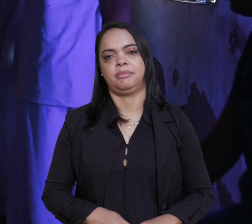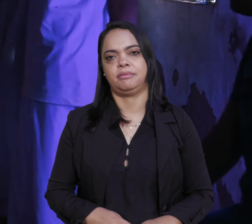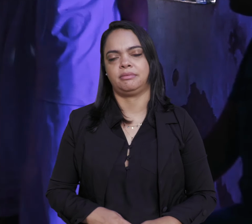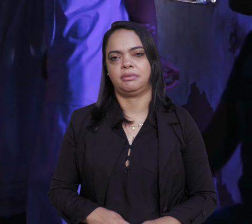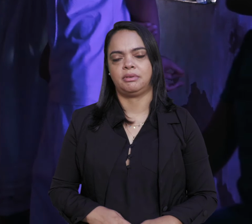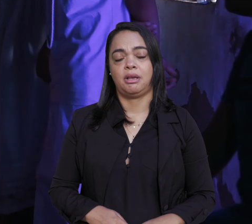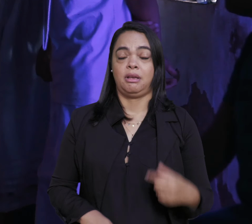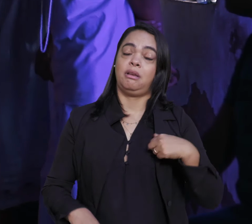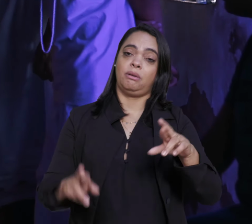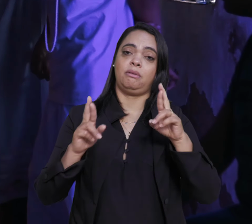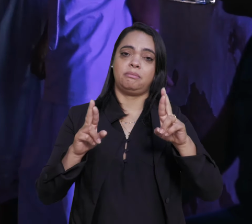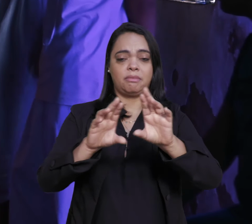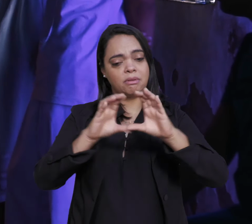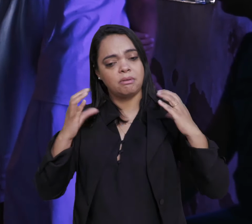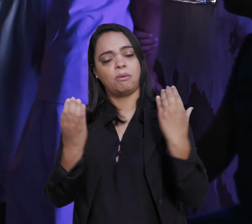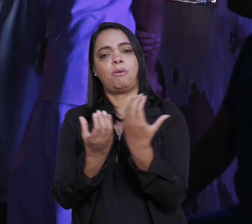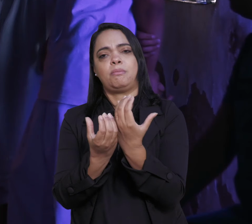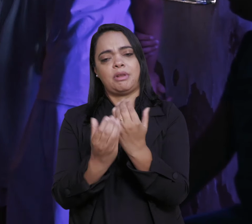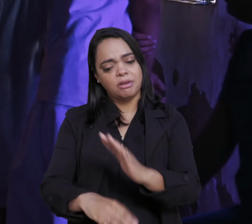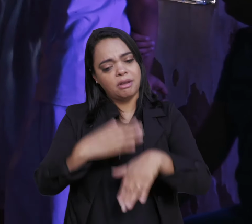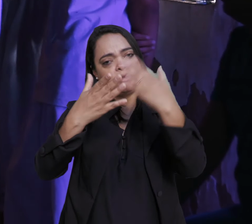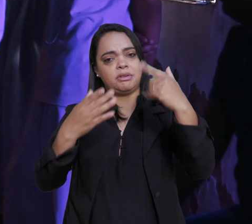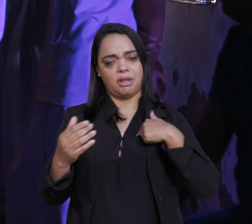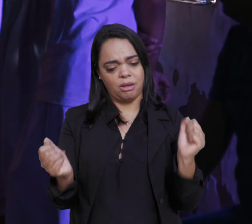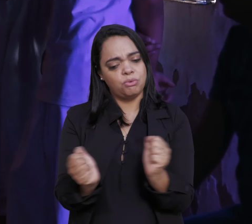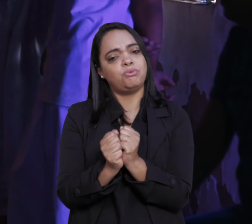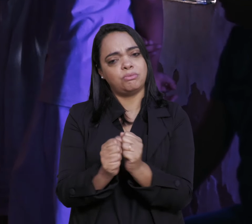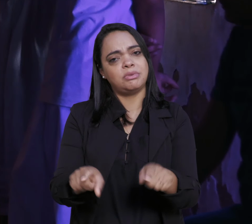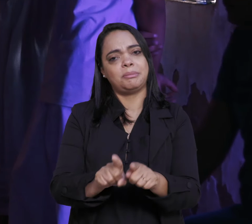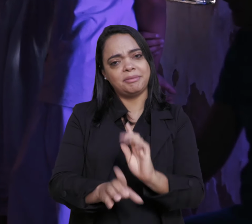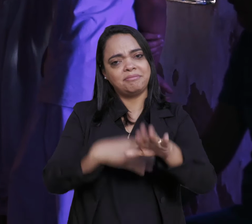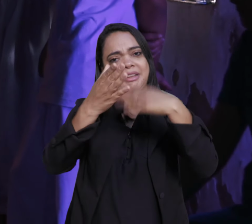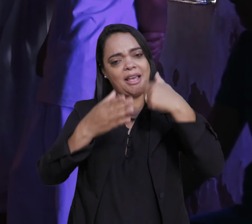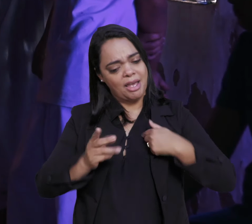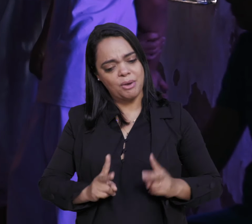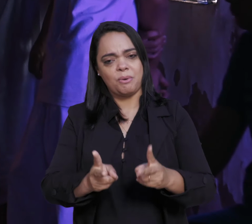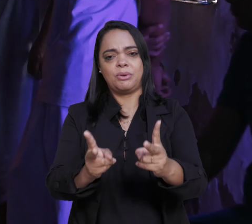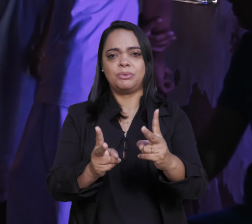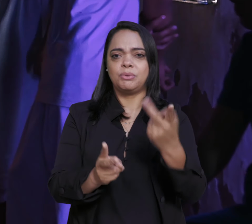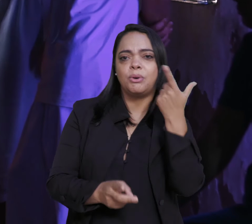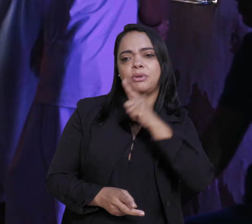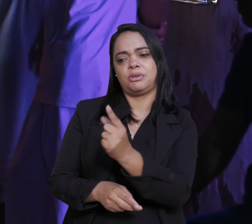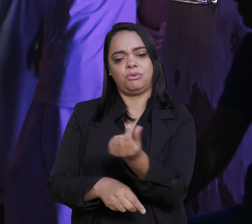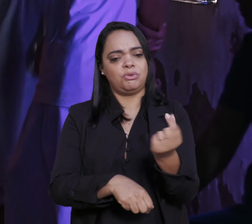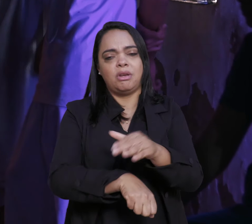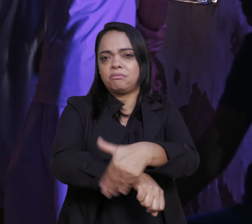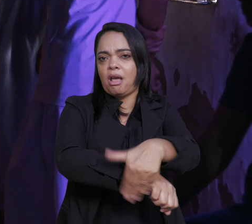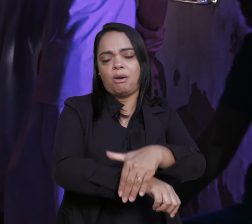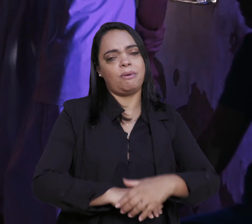Eu espero que a comunidade possa crescer e eu crescer junto com ela e que eu continue fazendo meu dinheiro na rua,